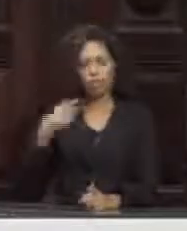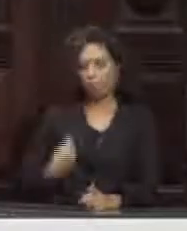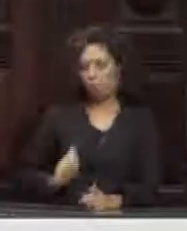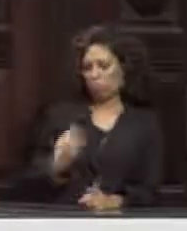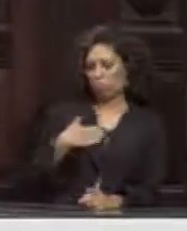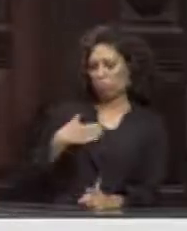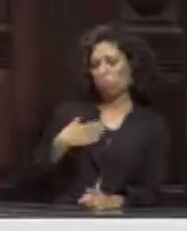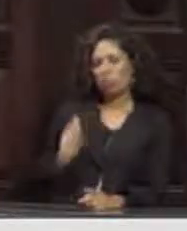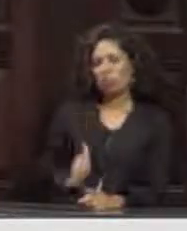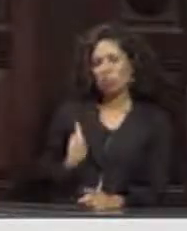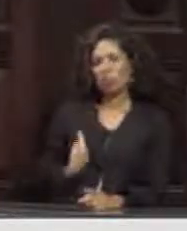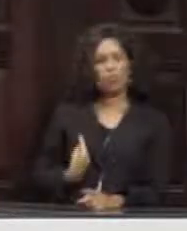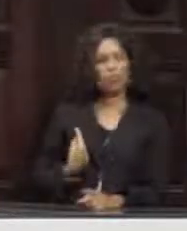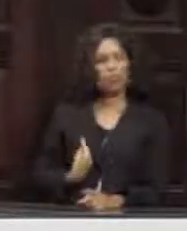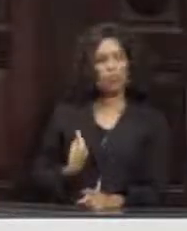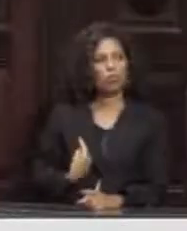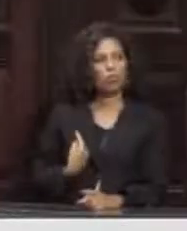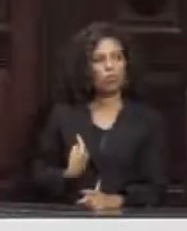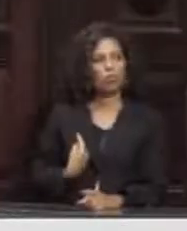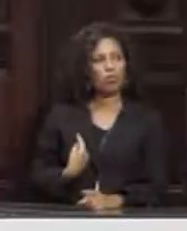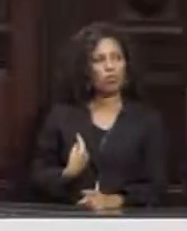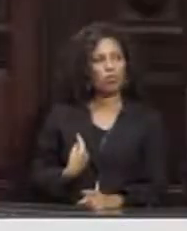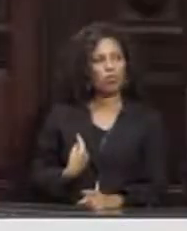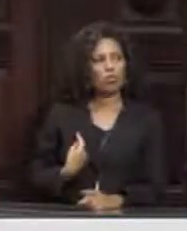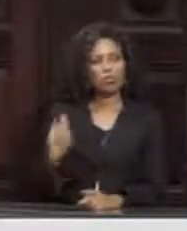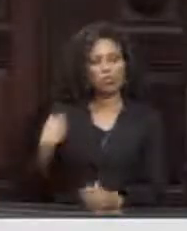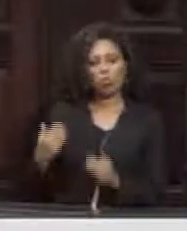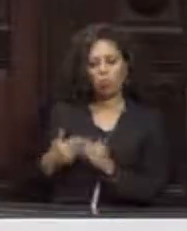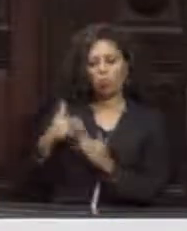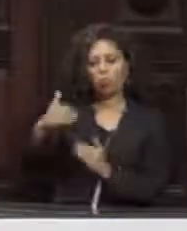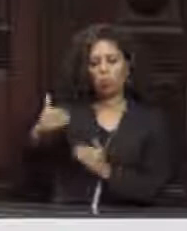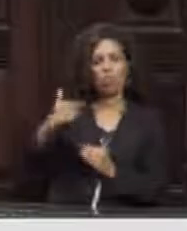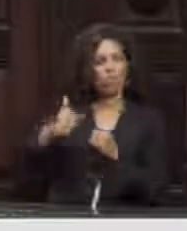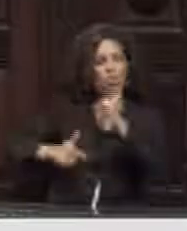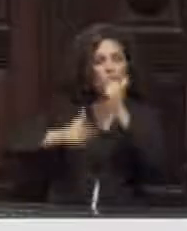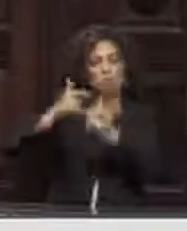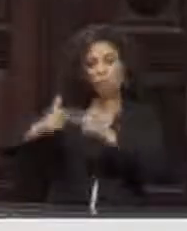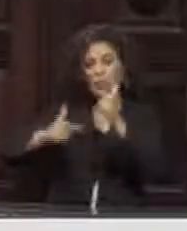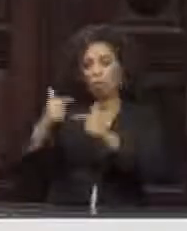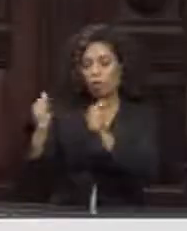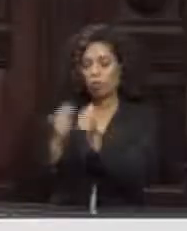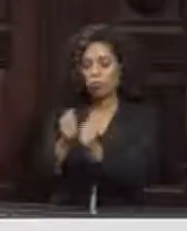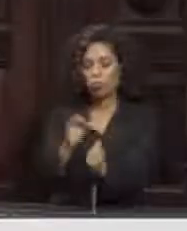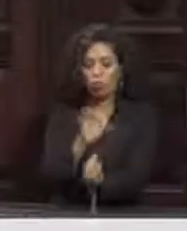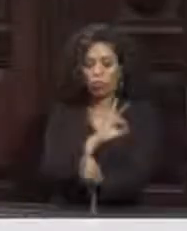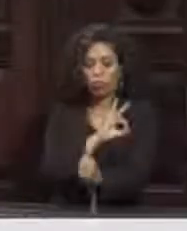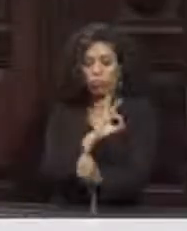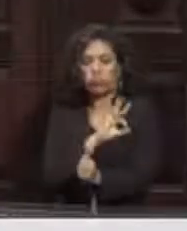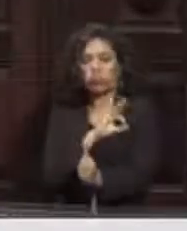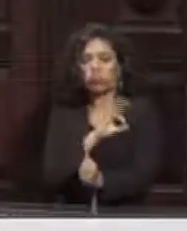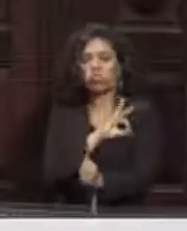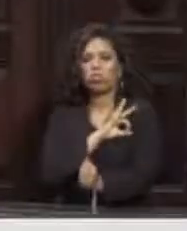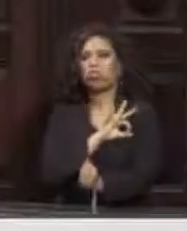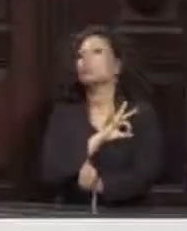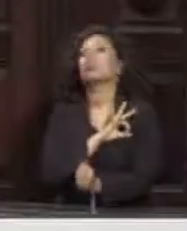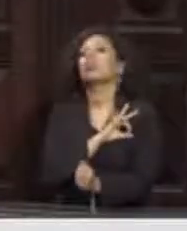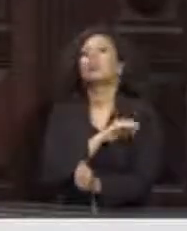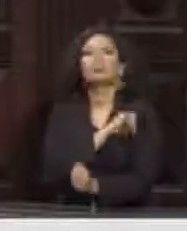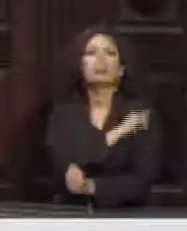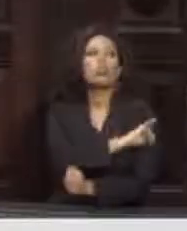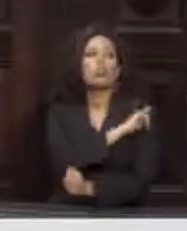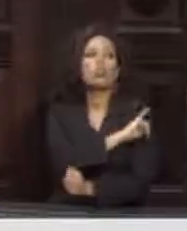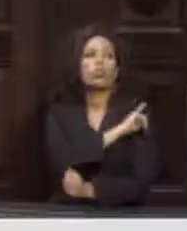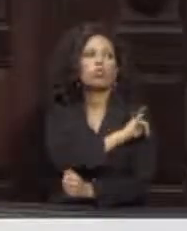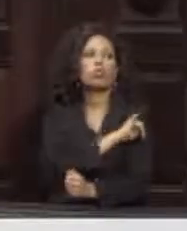vida, quando integrei o serviço ativo da Polícia Militar. Uma mensagem vem do